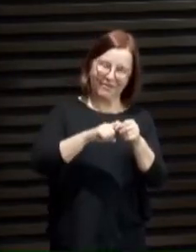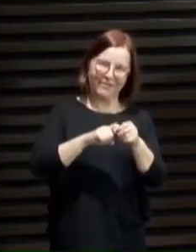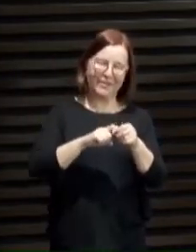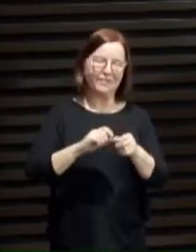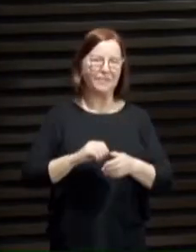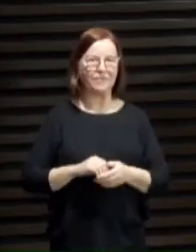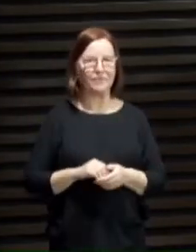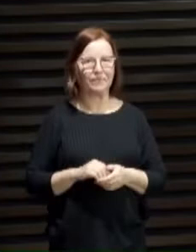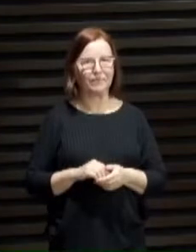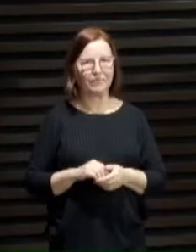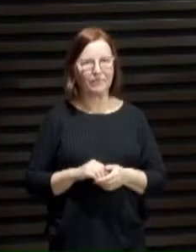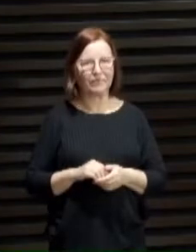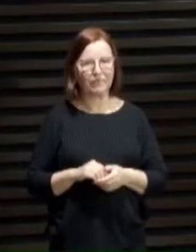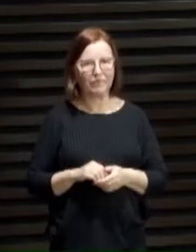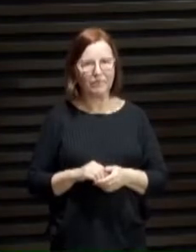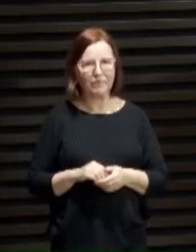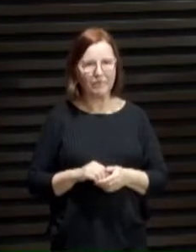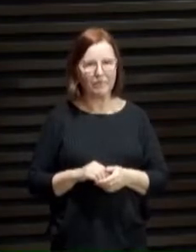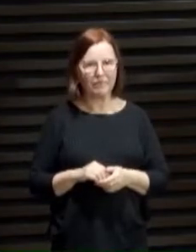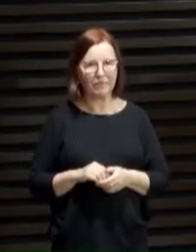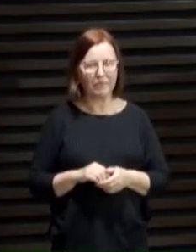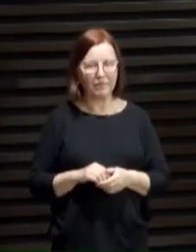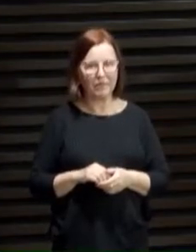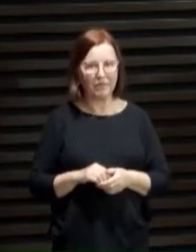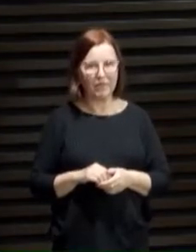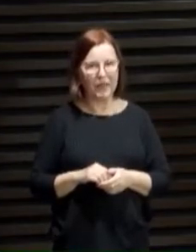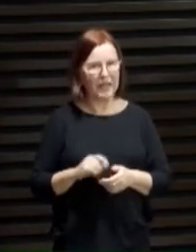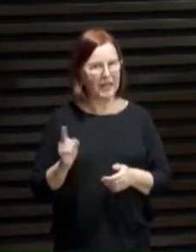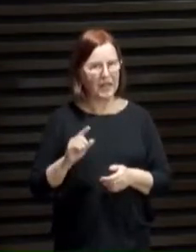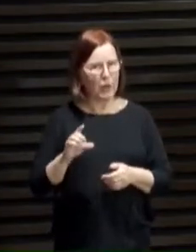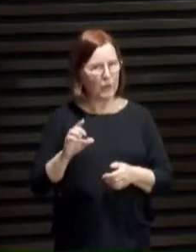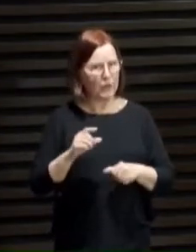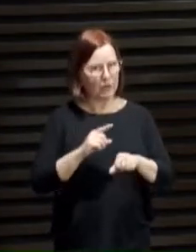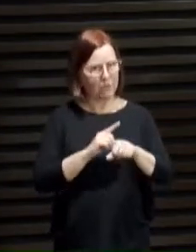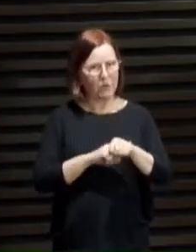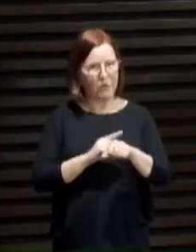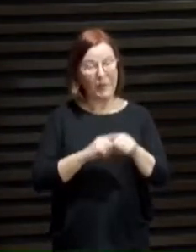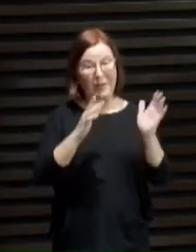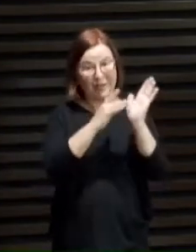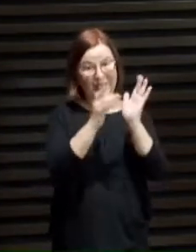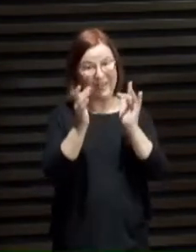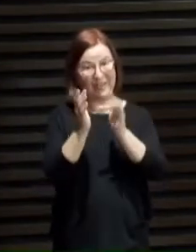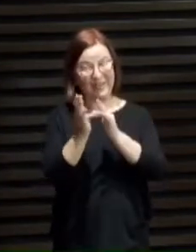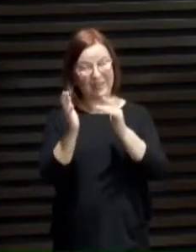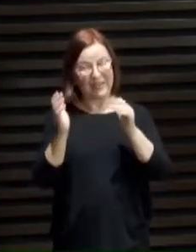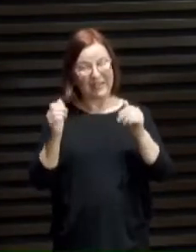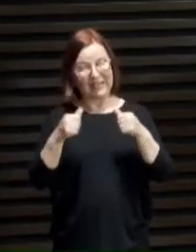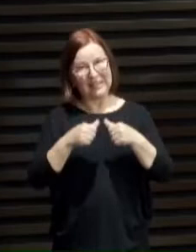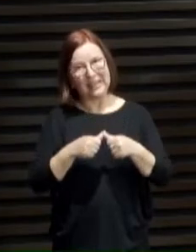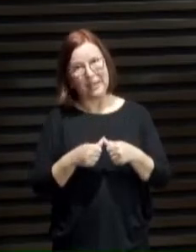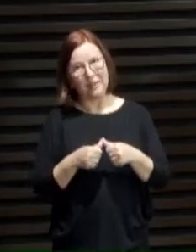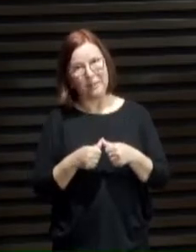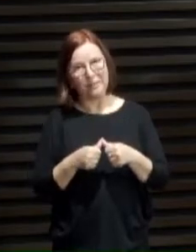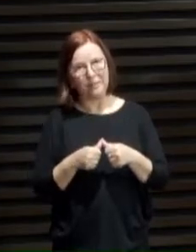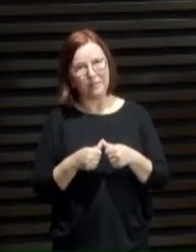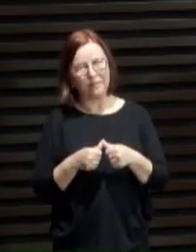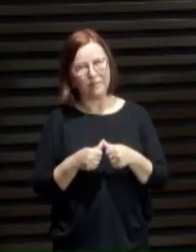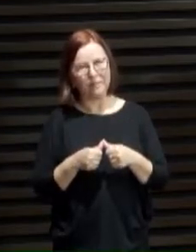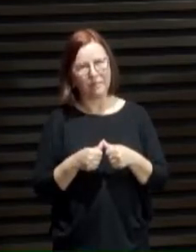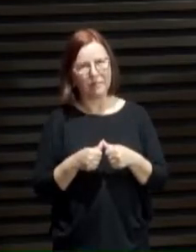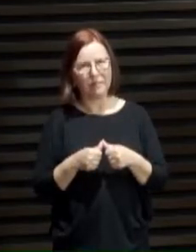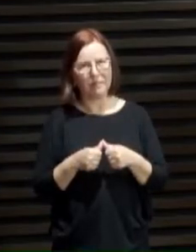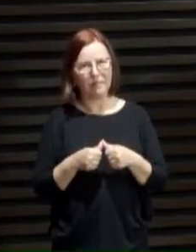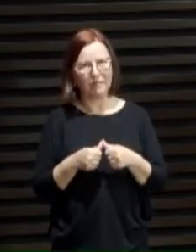Portanto, não estamos lidando com uma cena em que Jesus está, digamos assim,